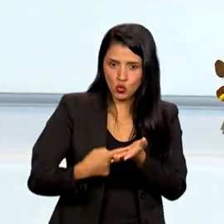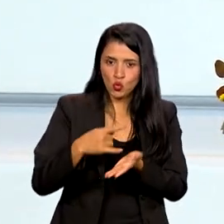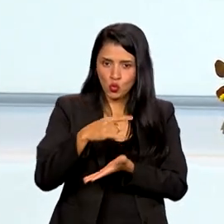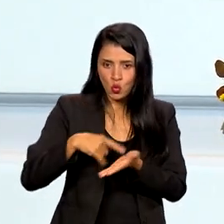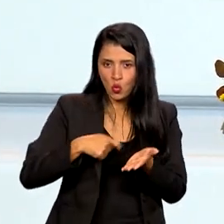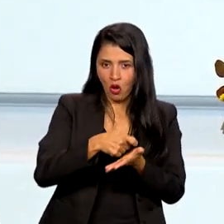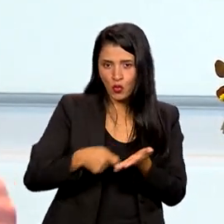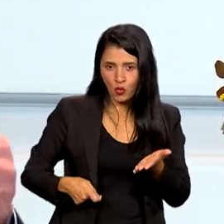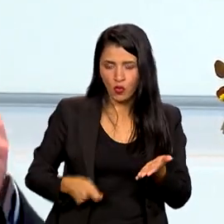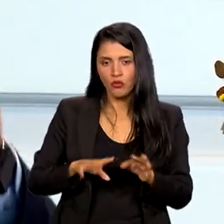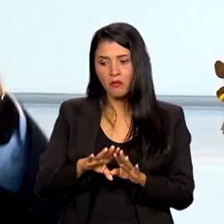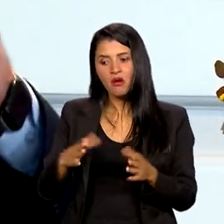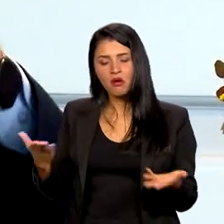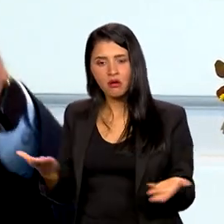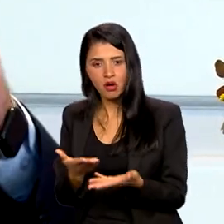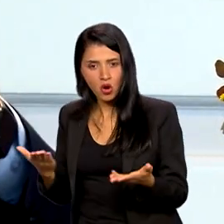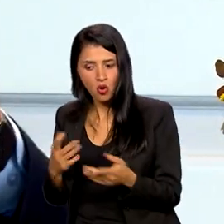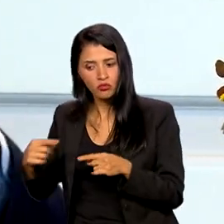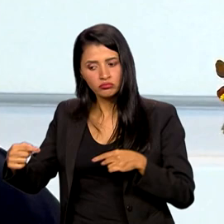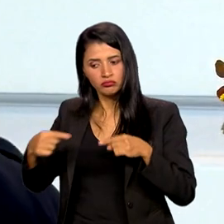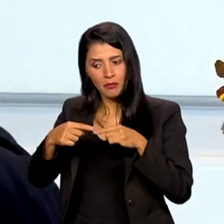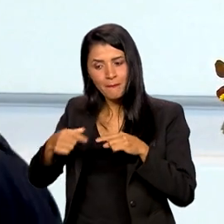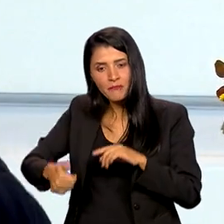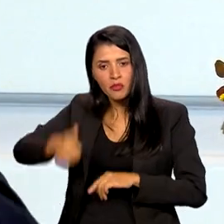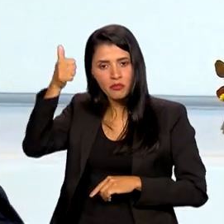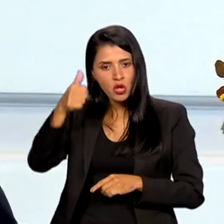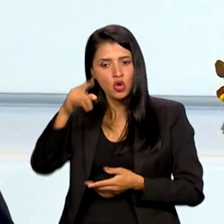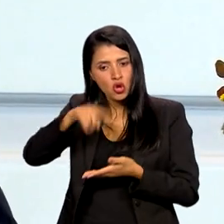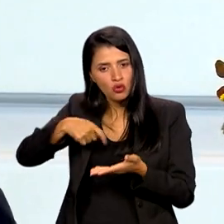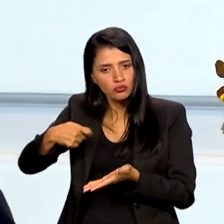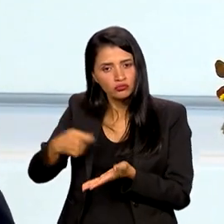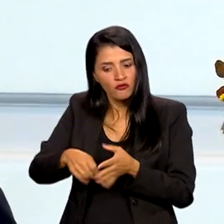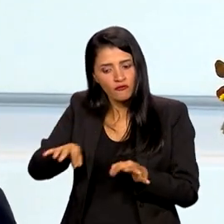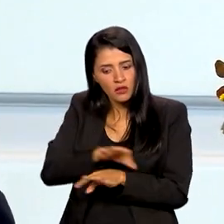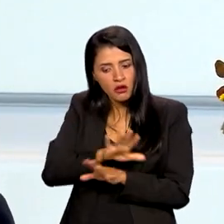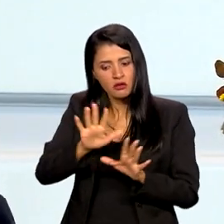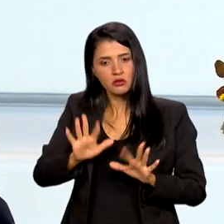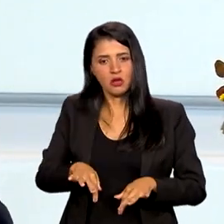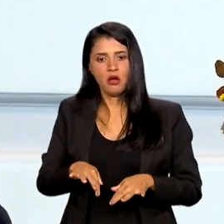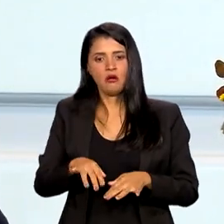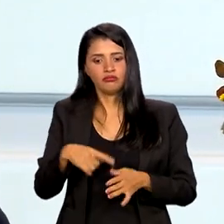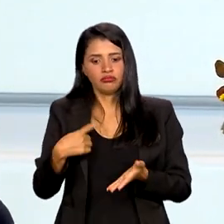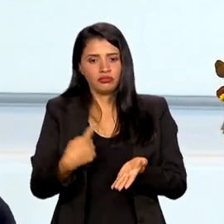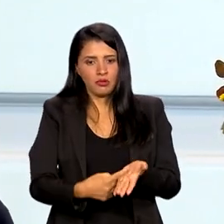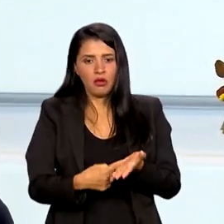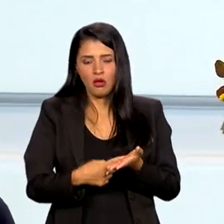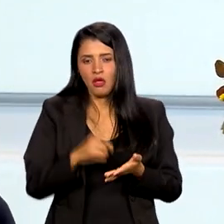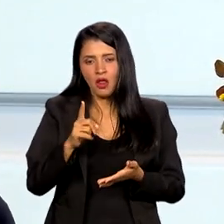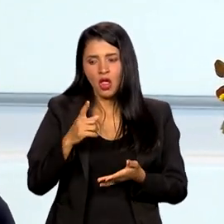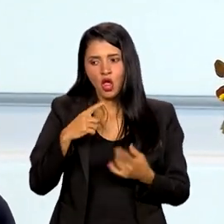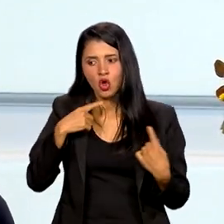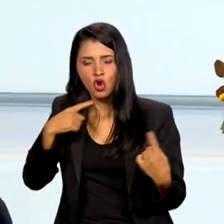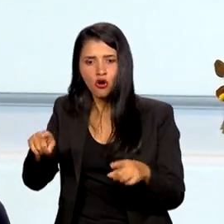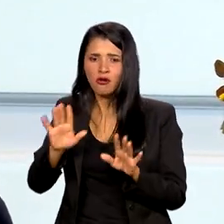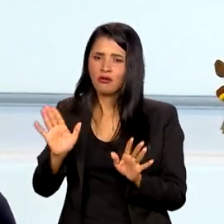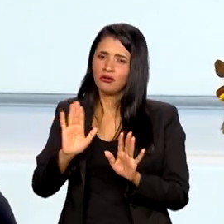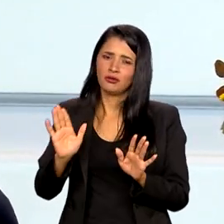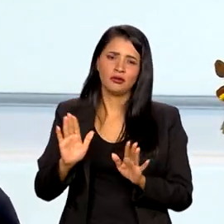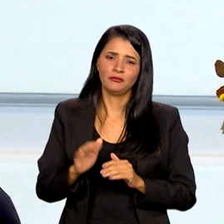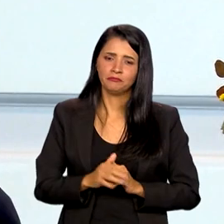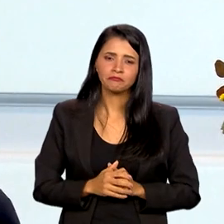está todo mundo alinhado com o propósito, primeiro, de fechar o acordo, de concluir o acordo. Ninguém é radicalmente contra, tem preconceito em relação a